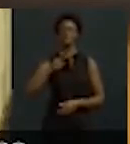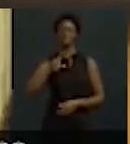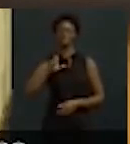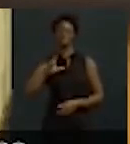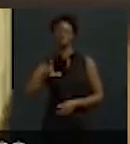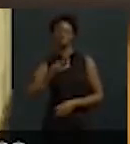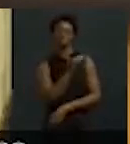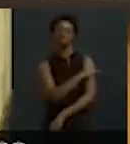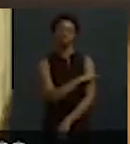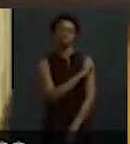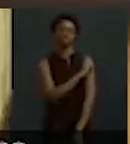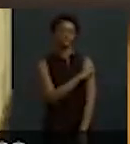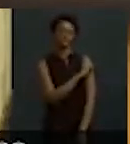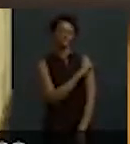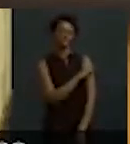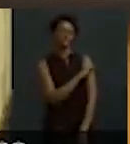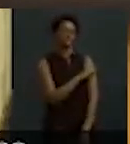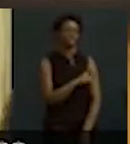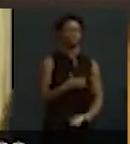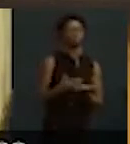Janeiro, desde